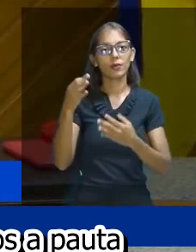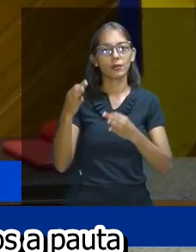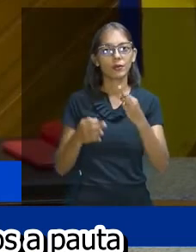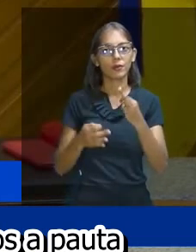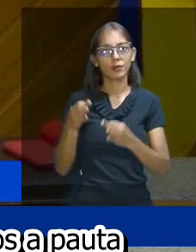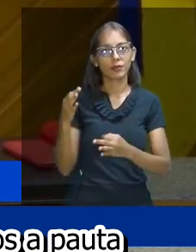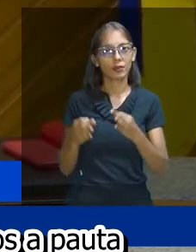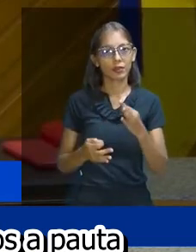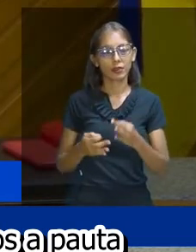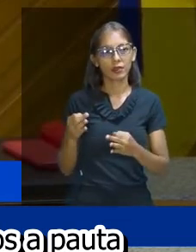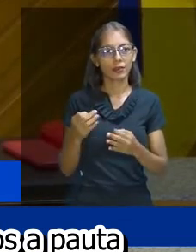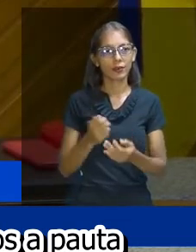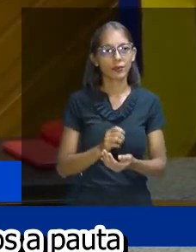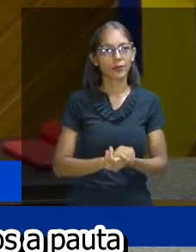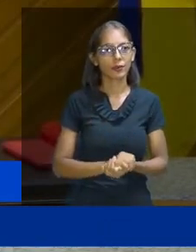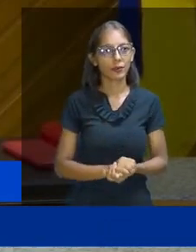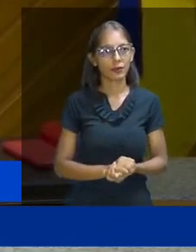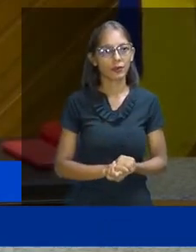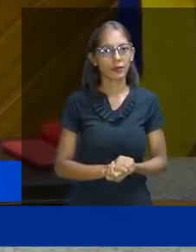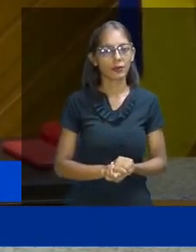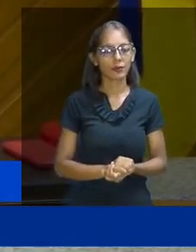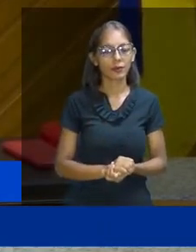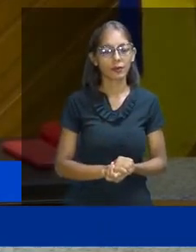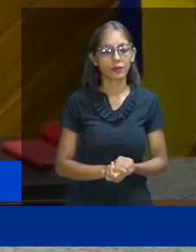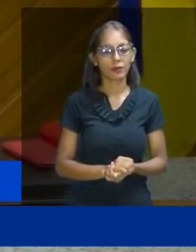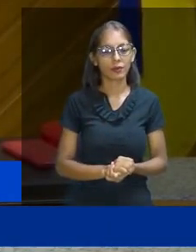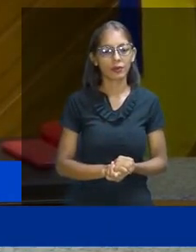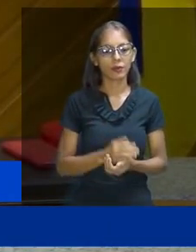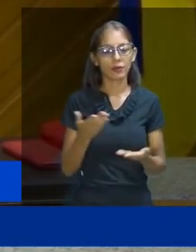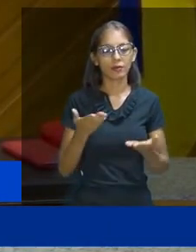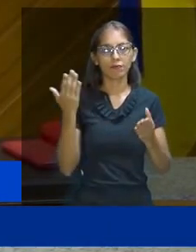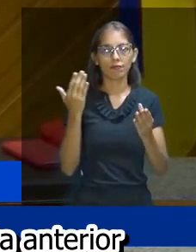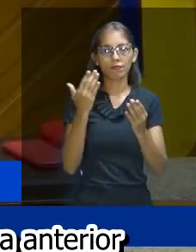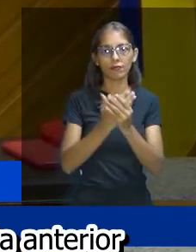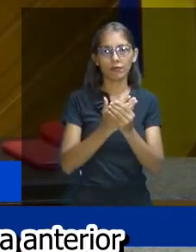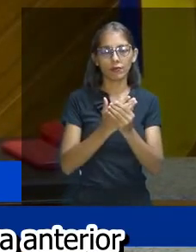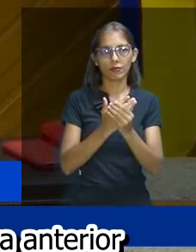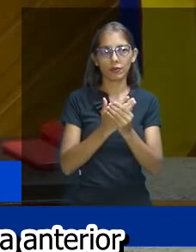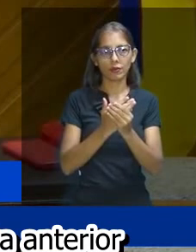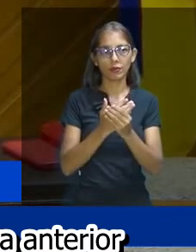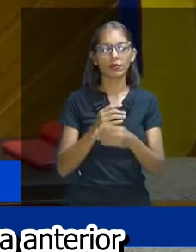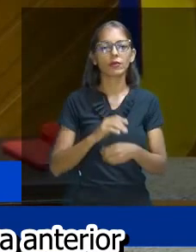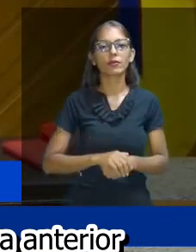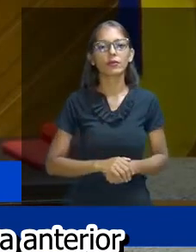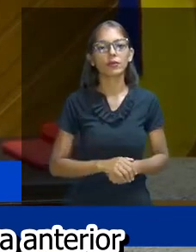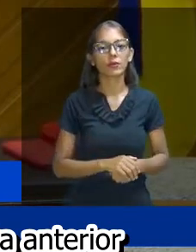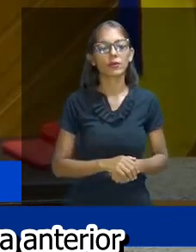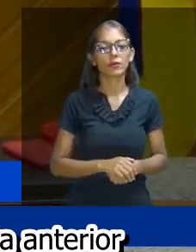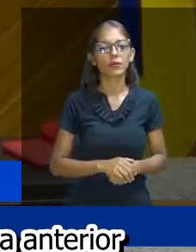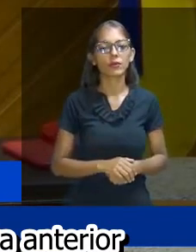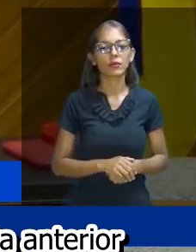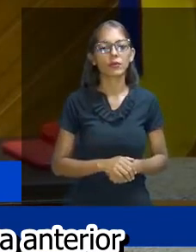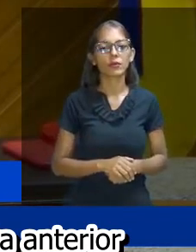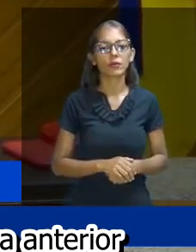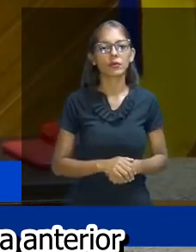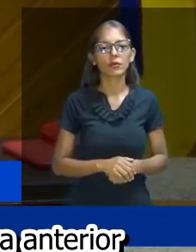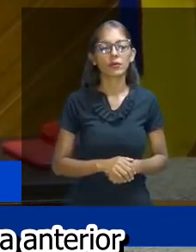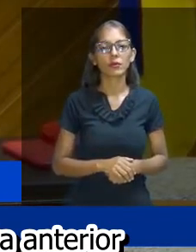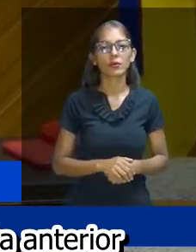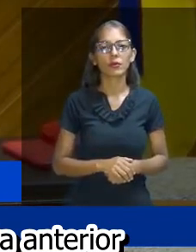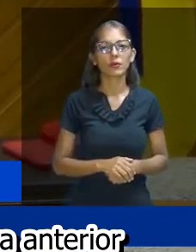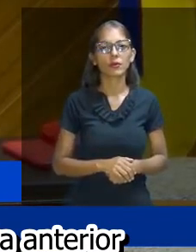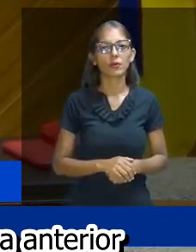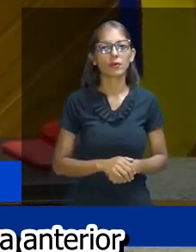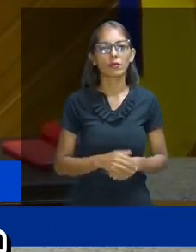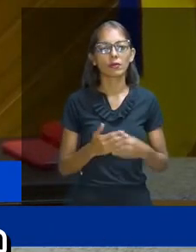eleitoral e passemos à pauta da sessão judiciária. Havendo quórum, declaro a sessão judiciária aberta, submeto a